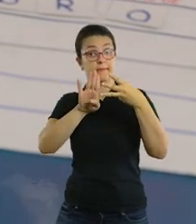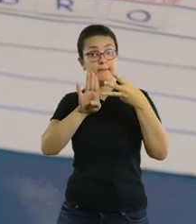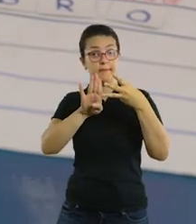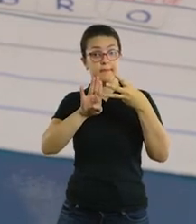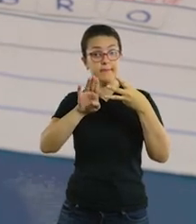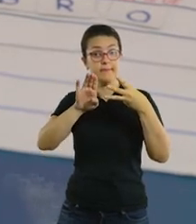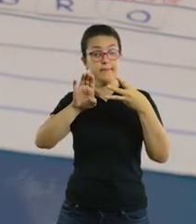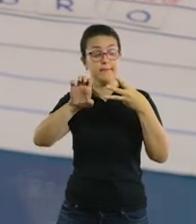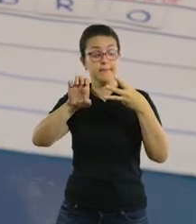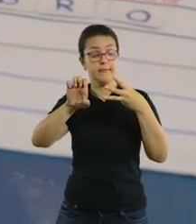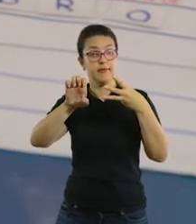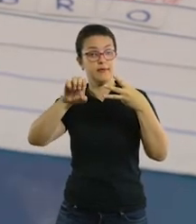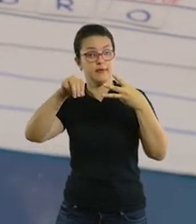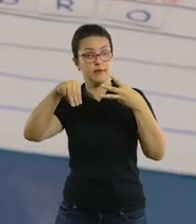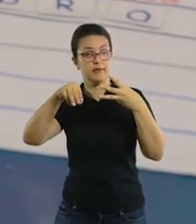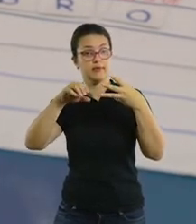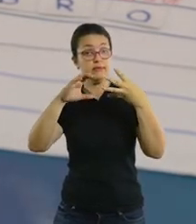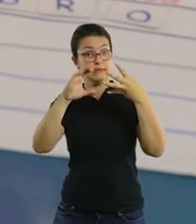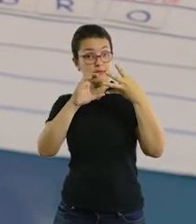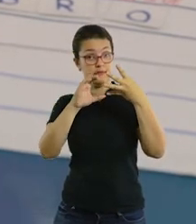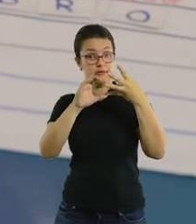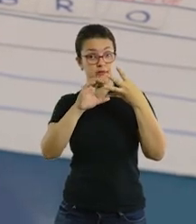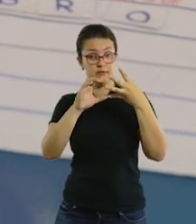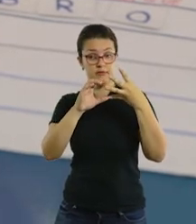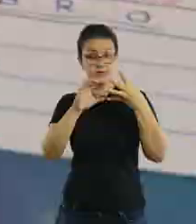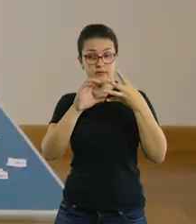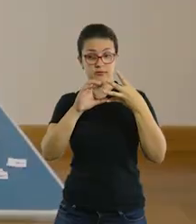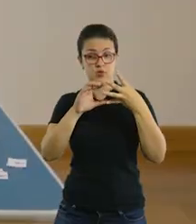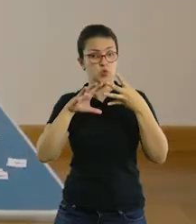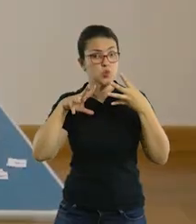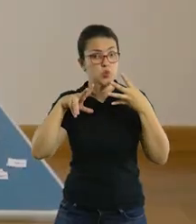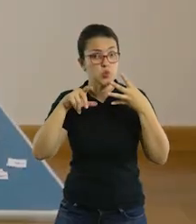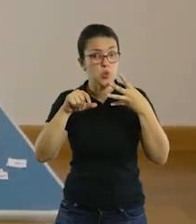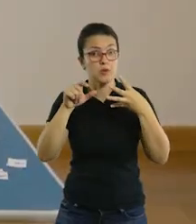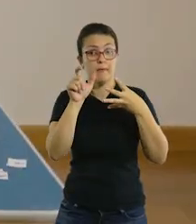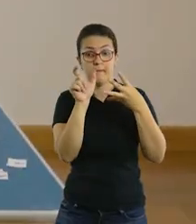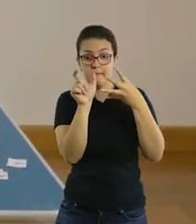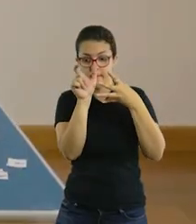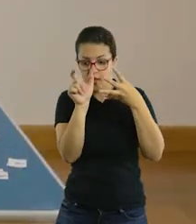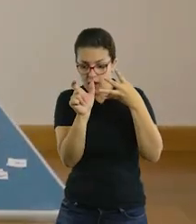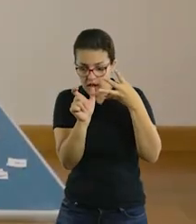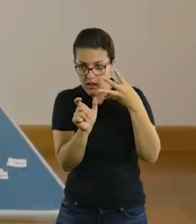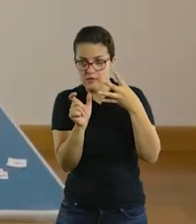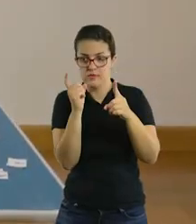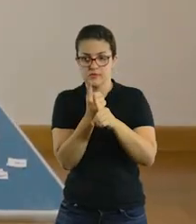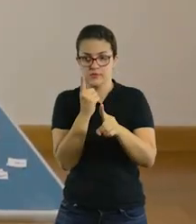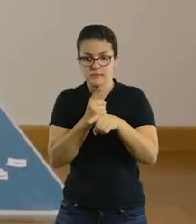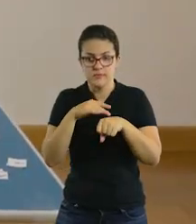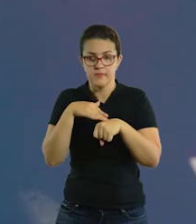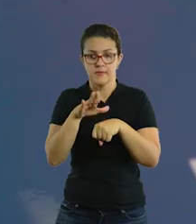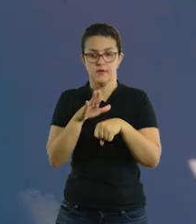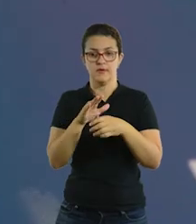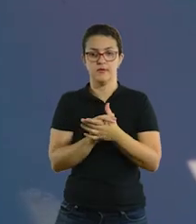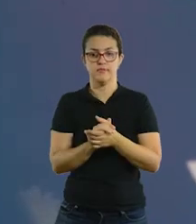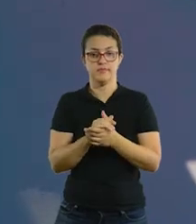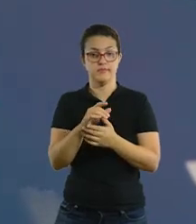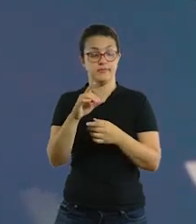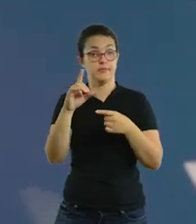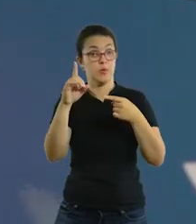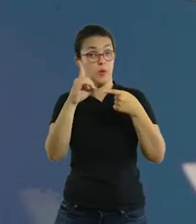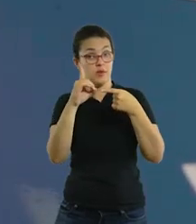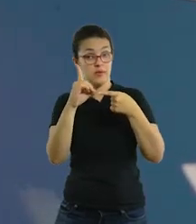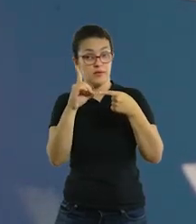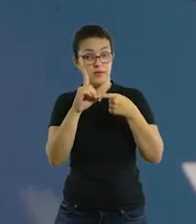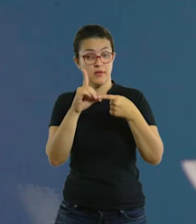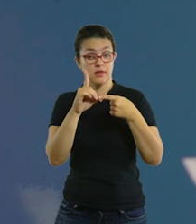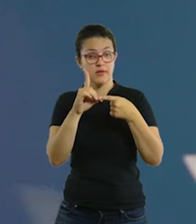a letra B, bem, com a letra C, eu encontrei todas essas palavras, olha como a letra C tem mais palavras,